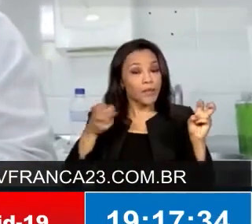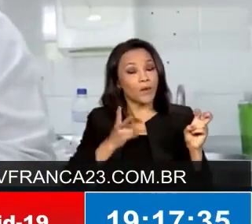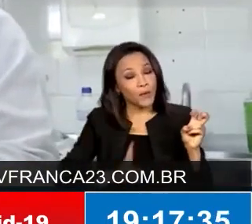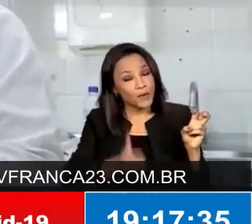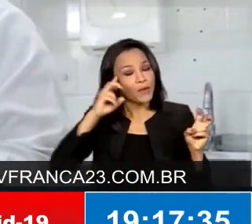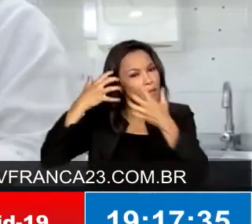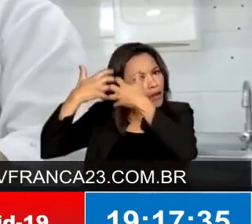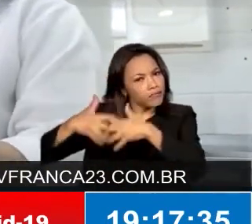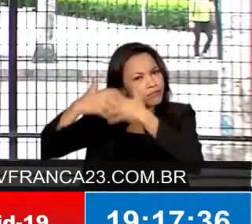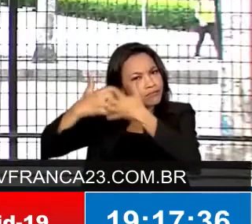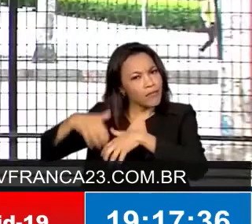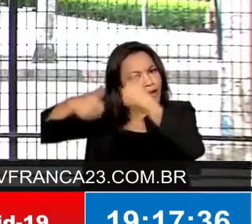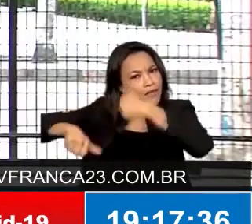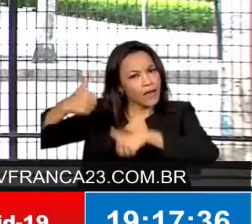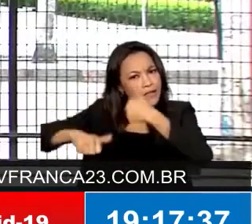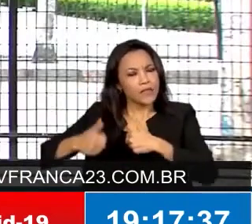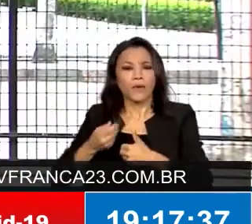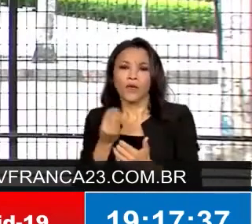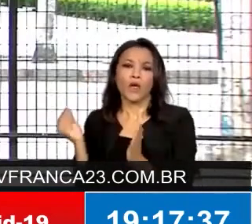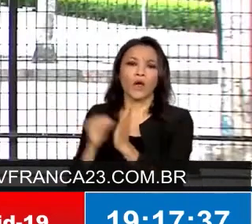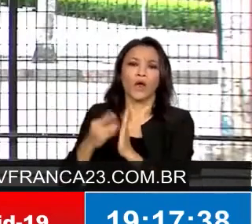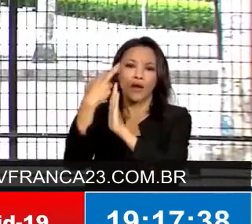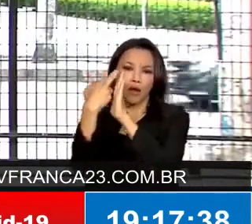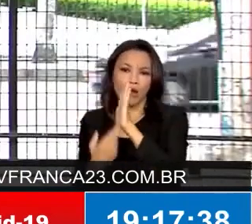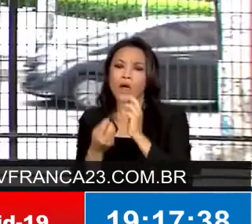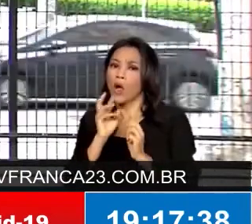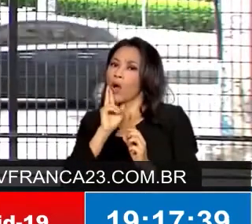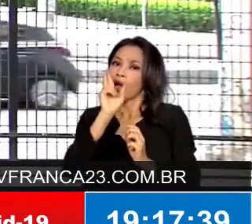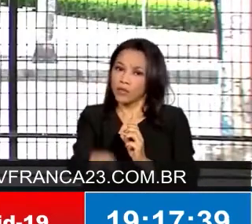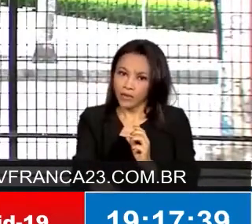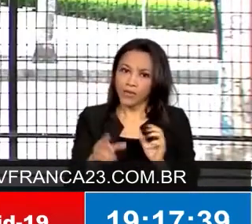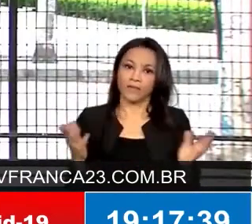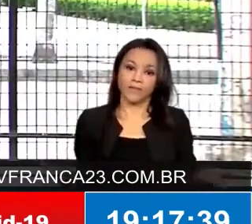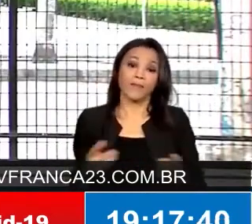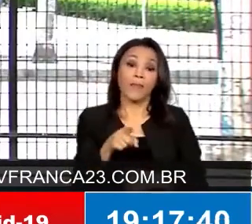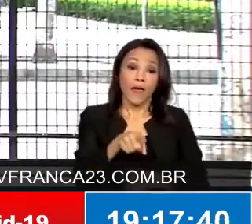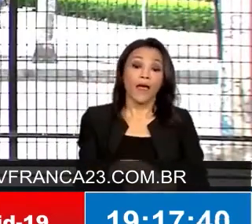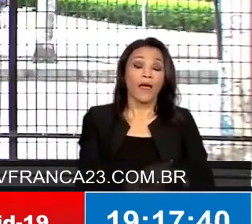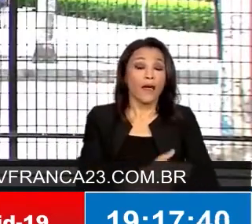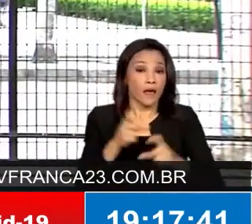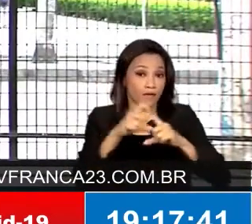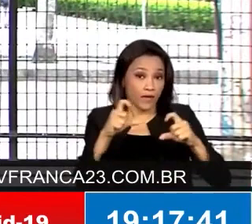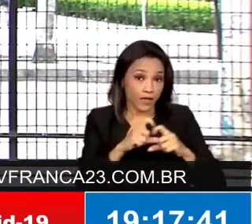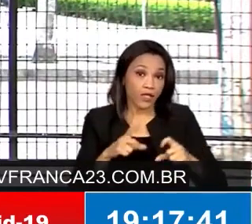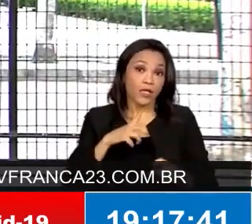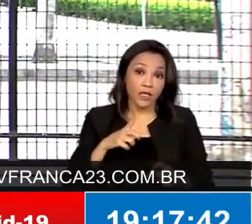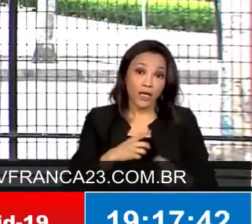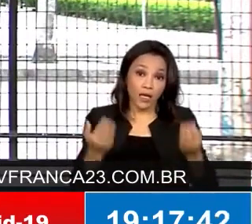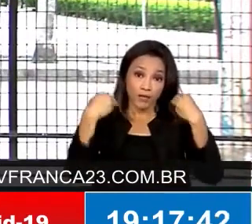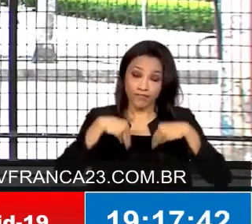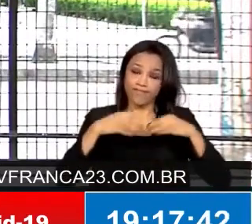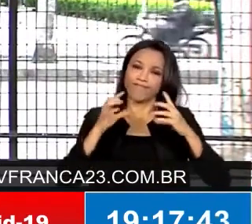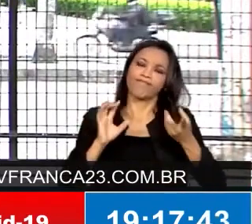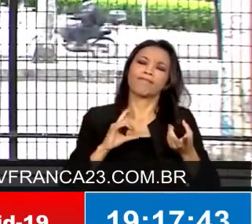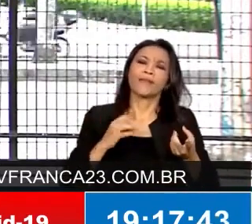avaliação da Conitec, que emite o parecer final. Atualmente, a vacina da Pfizer é recomendada para as crianças com comorbidades na faixa